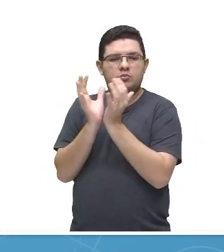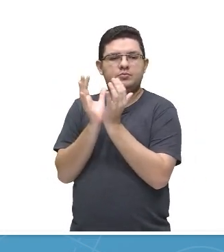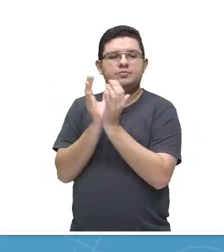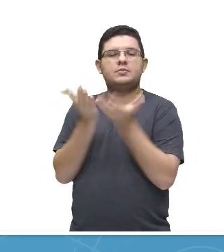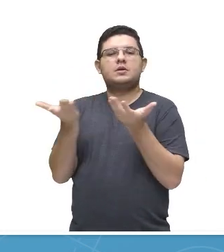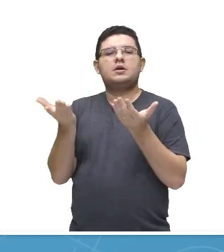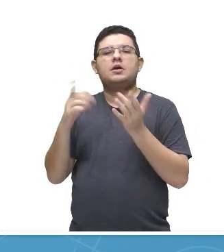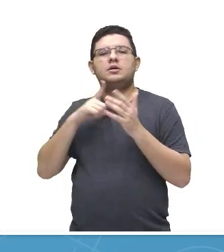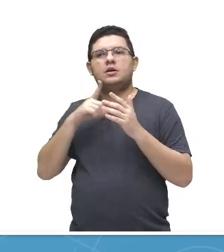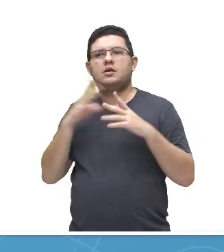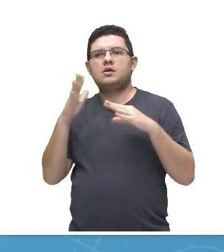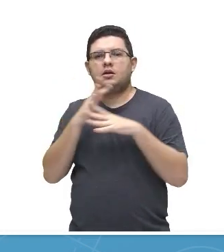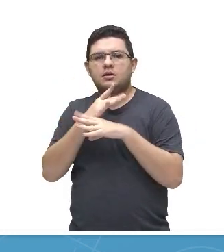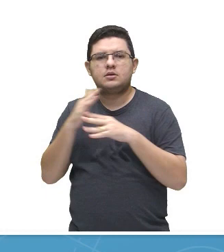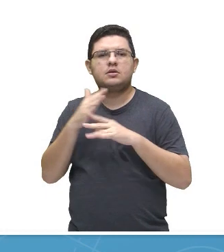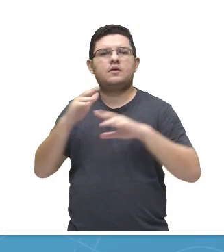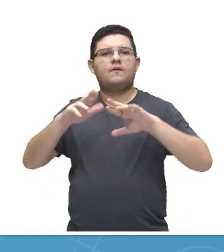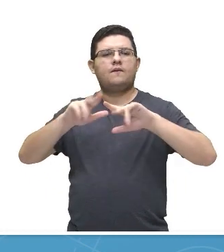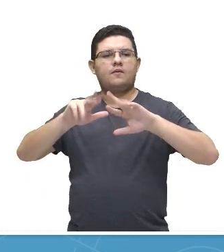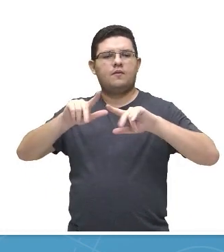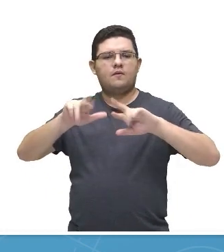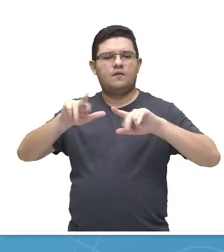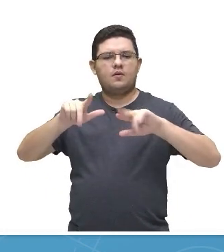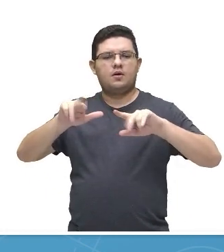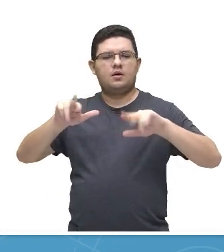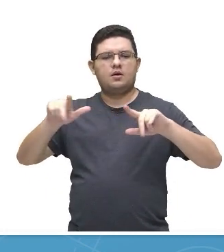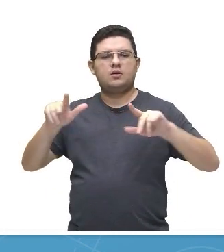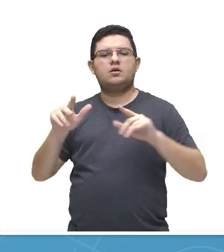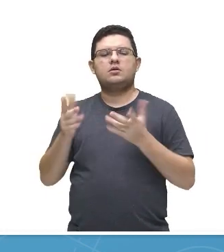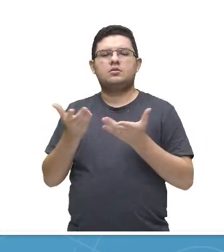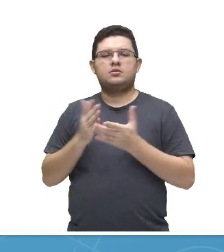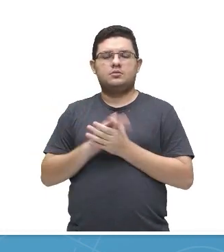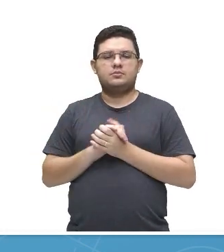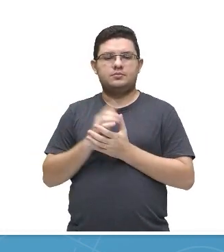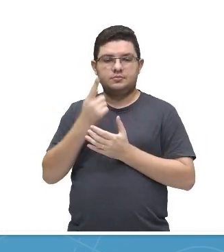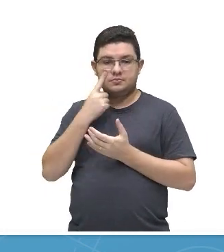centros urbanos, por exemplo.